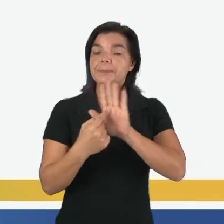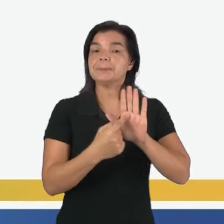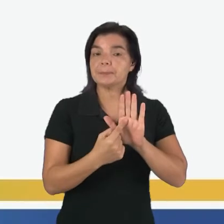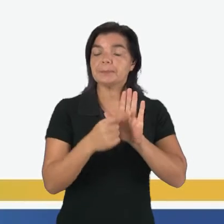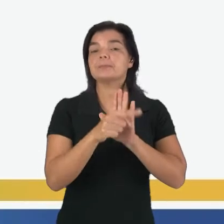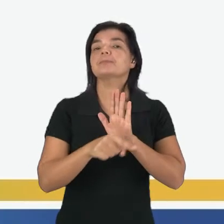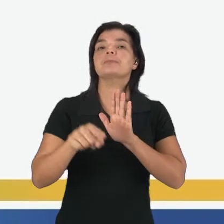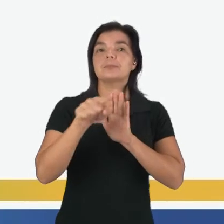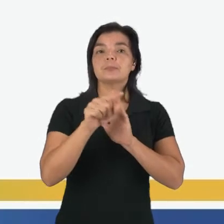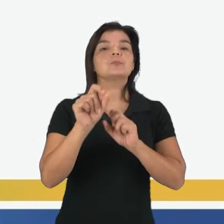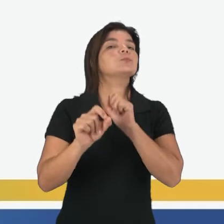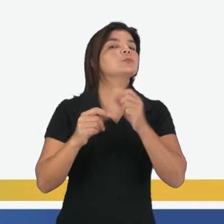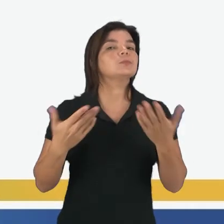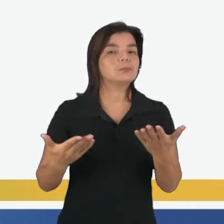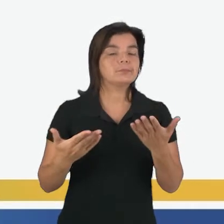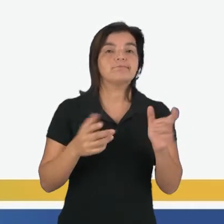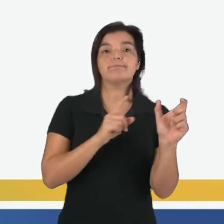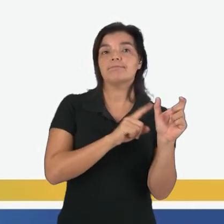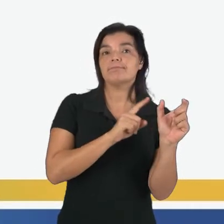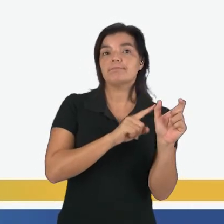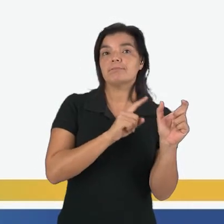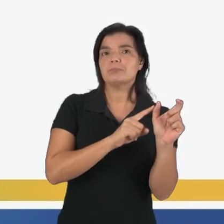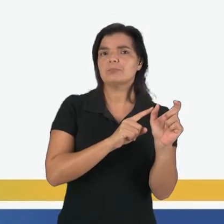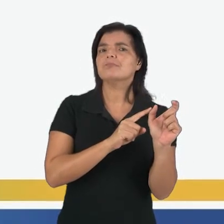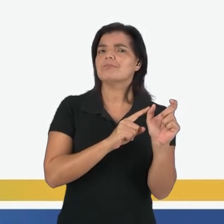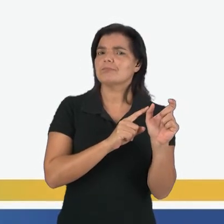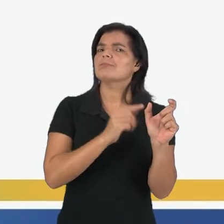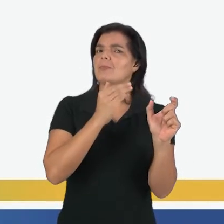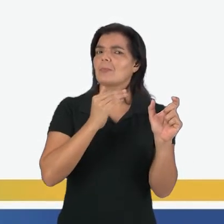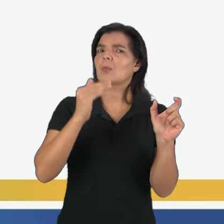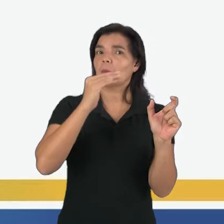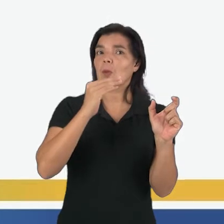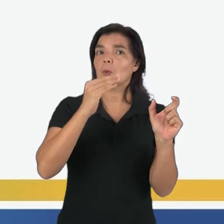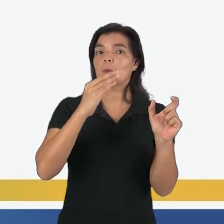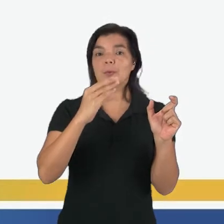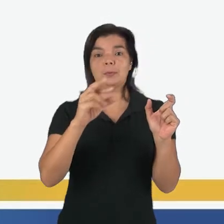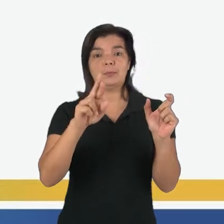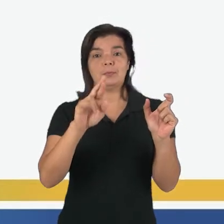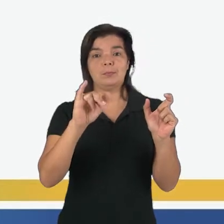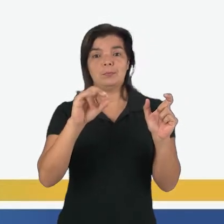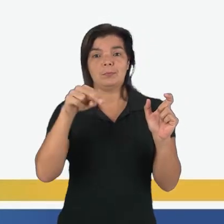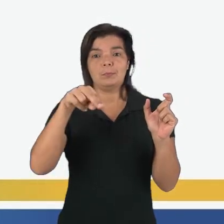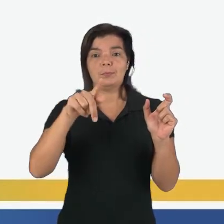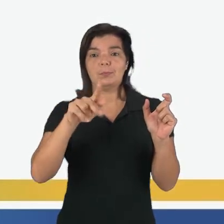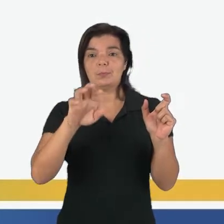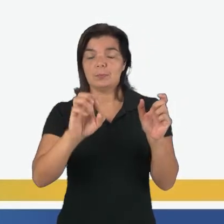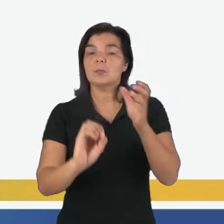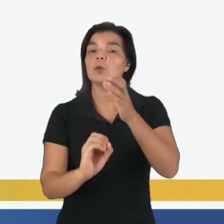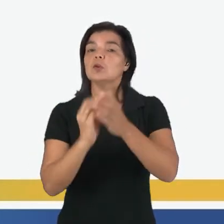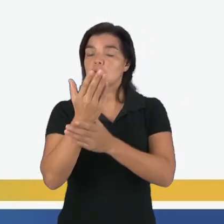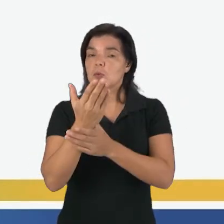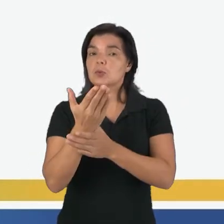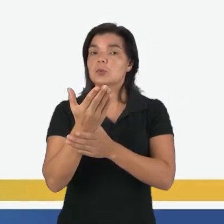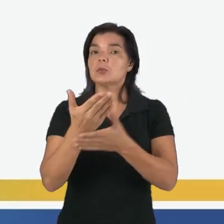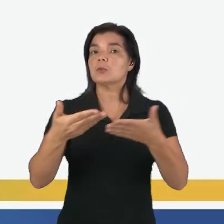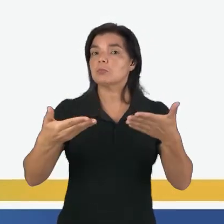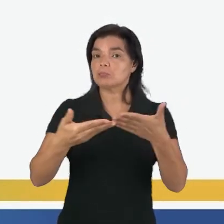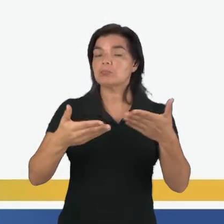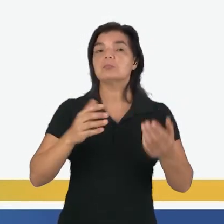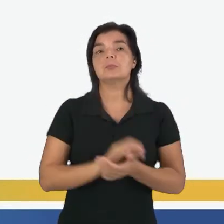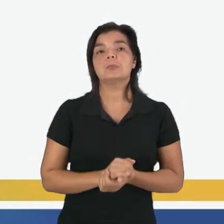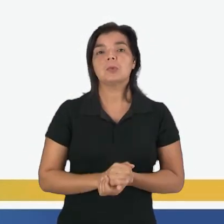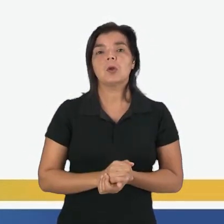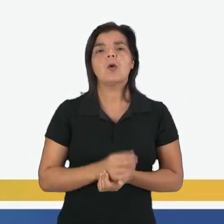aí, aparece um termo que está assim bem alta, né? Que é o termo cringe, que surgiu há algum tempo